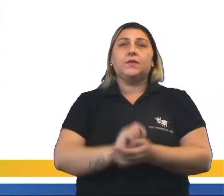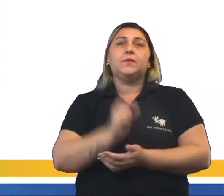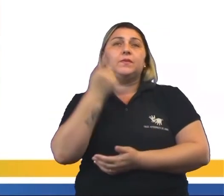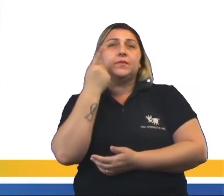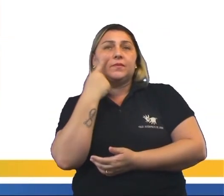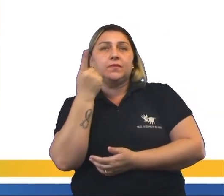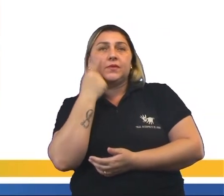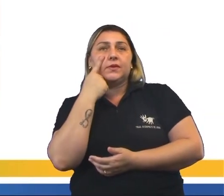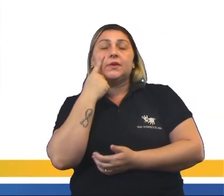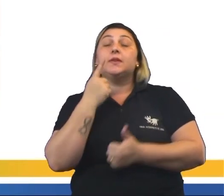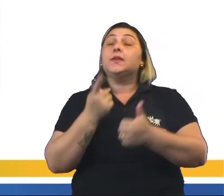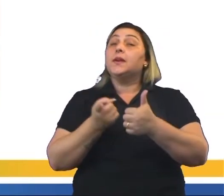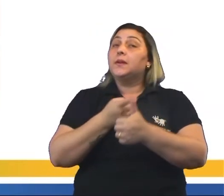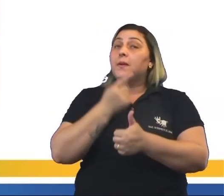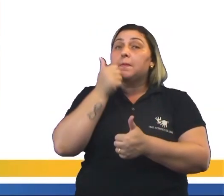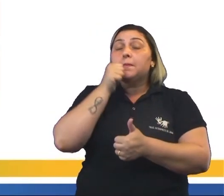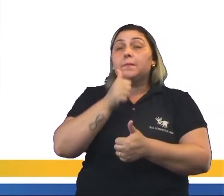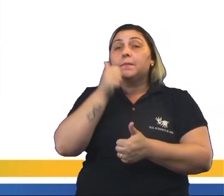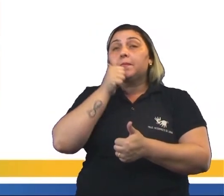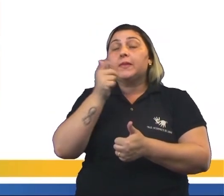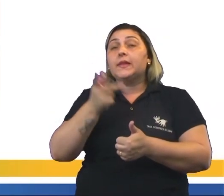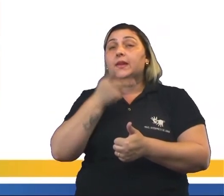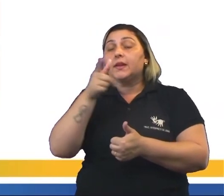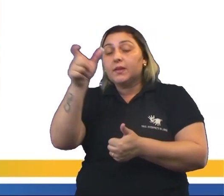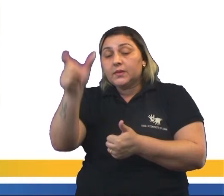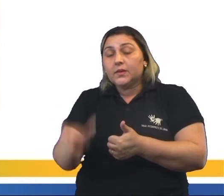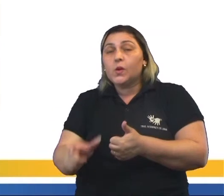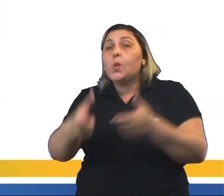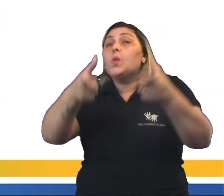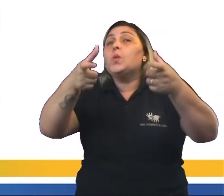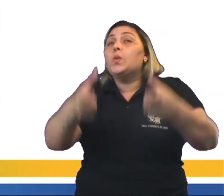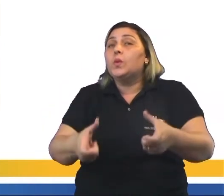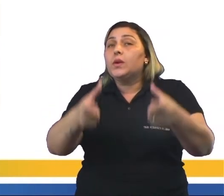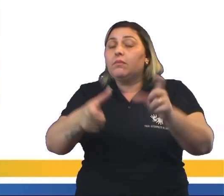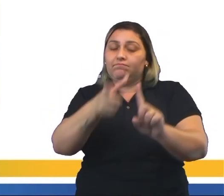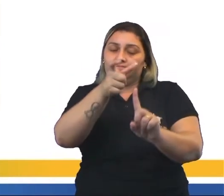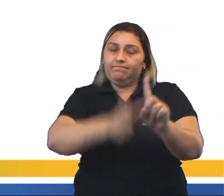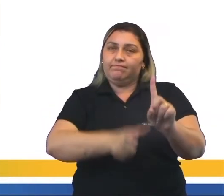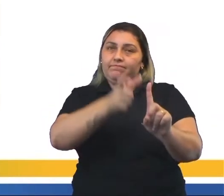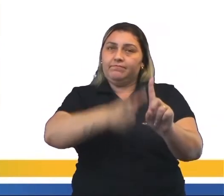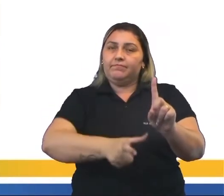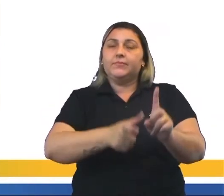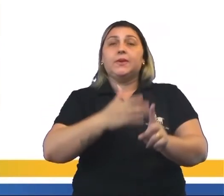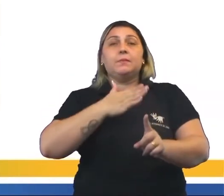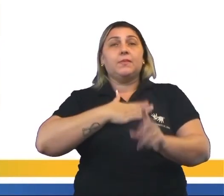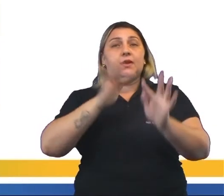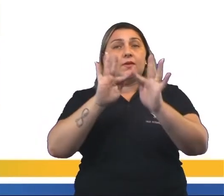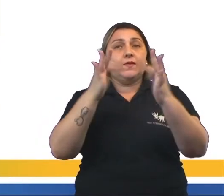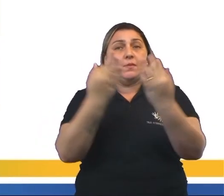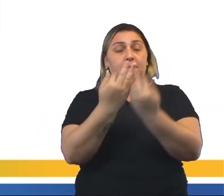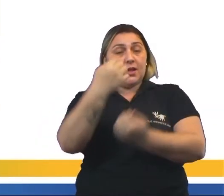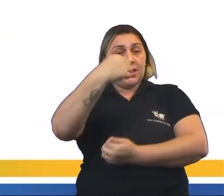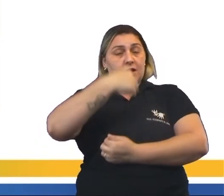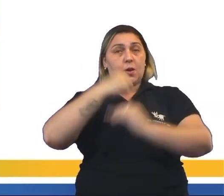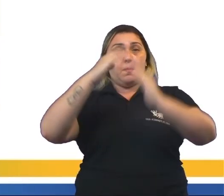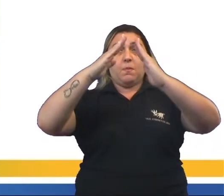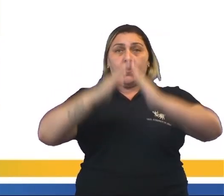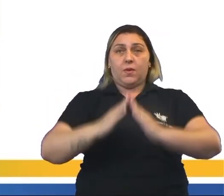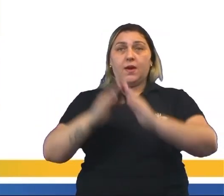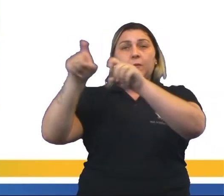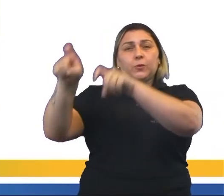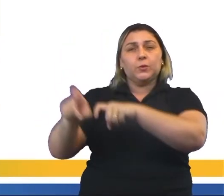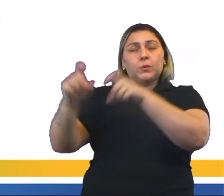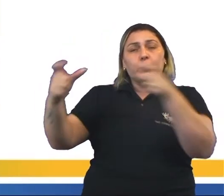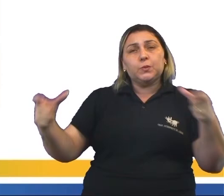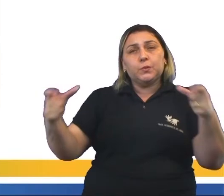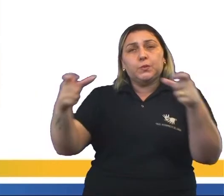Observe que a narradora situa o seu leitor quanto ao espaço e personagens. Minha família e eu morávamos em um